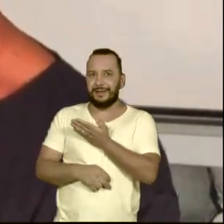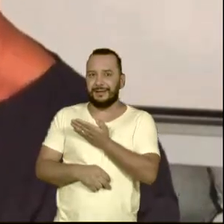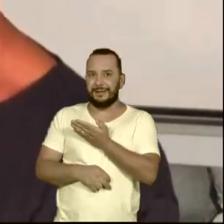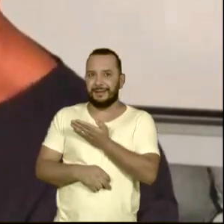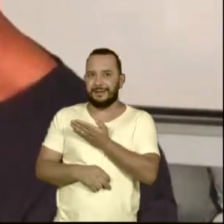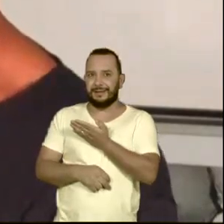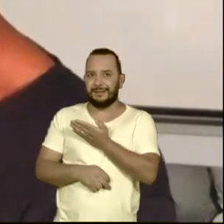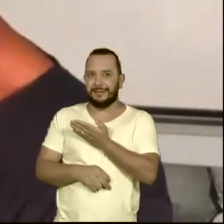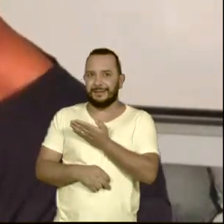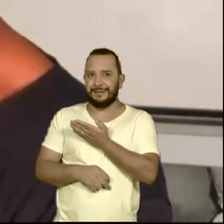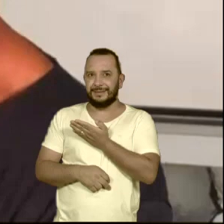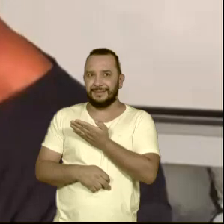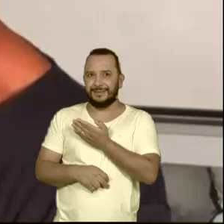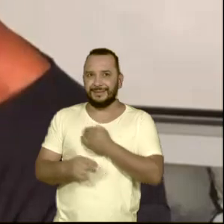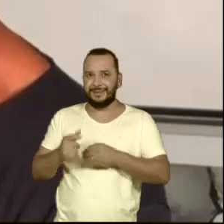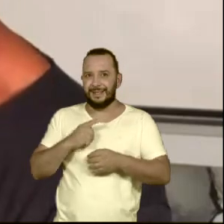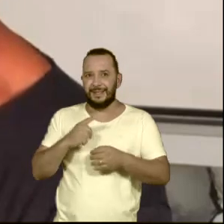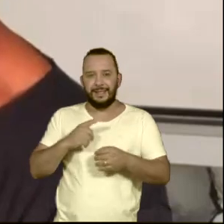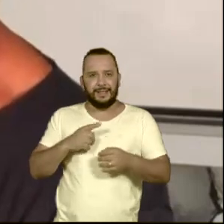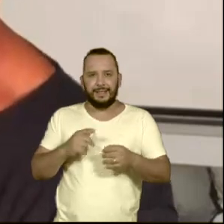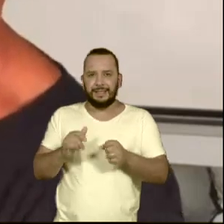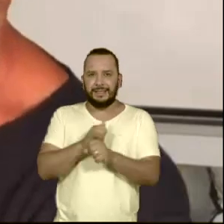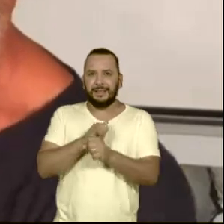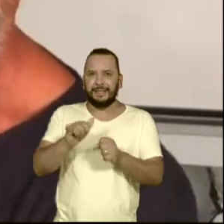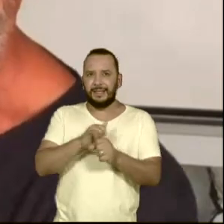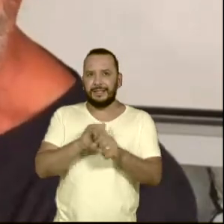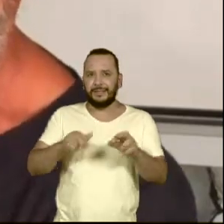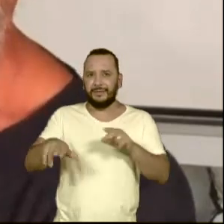mil recursos diferentes. Sabe?